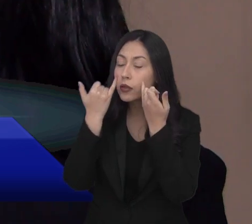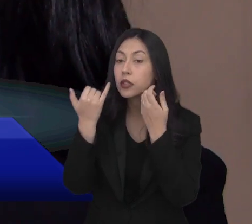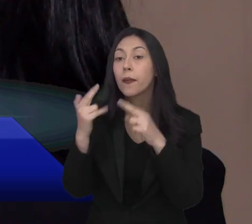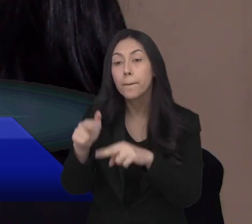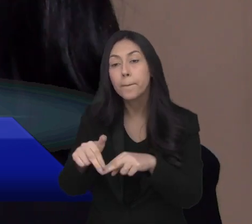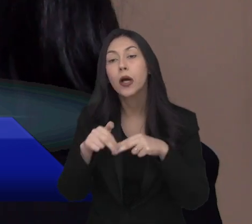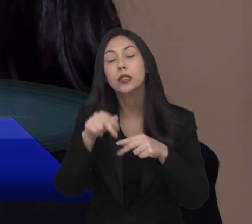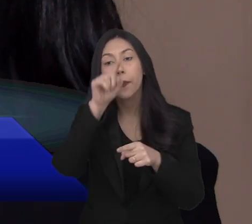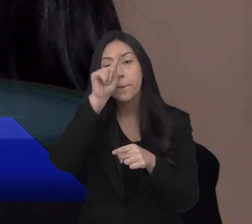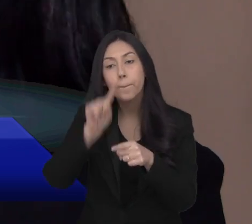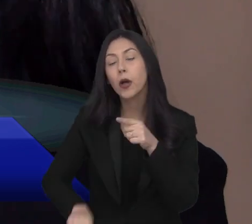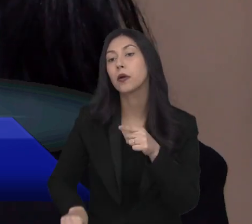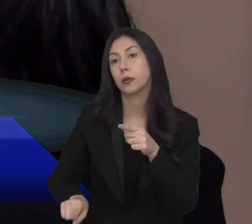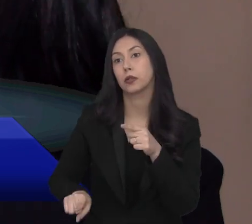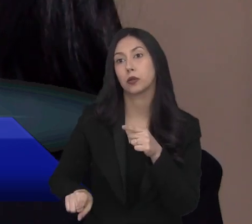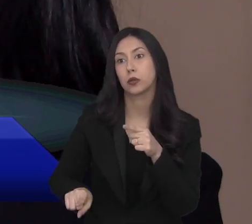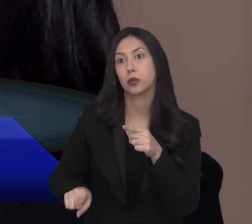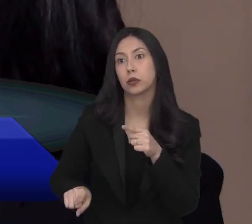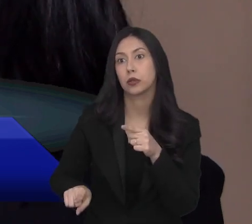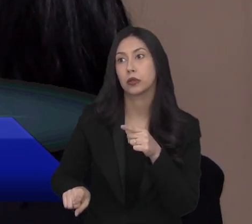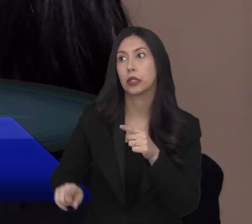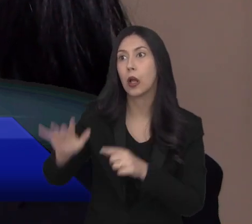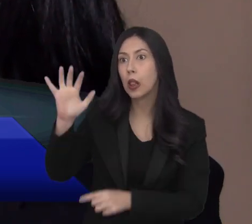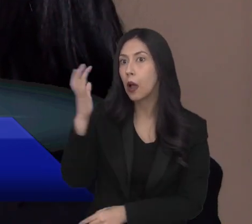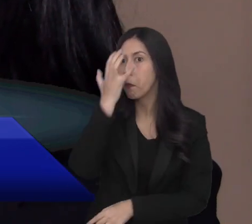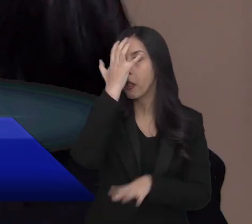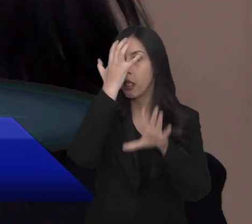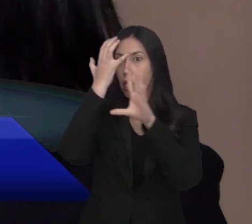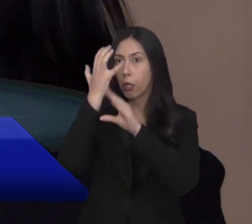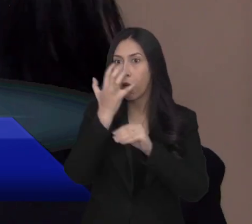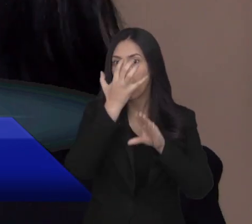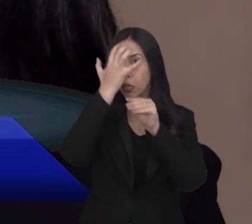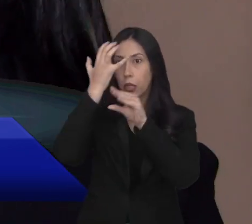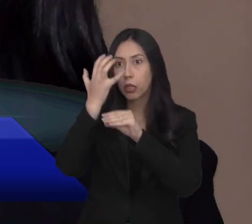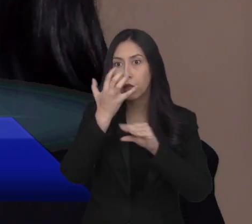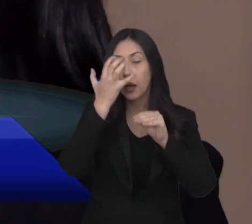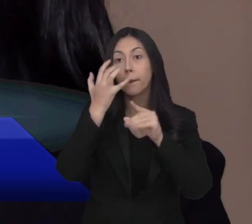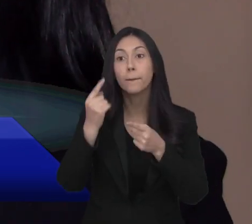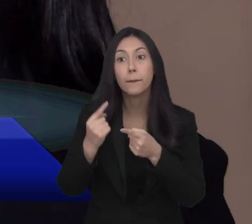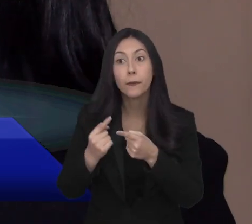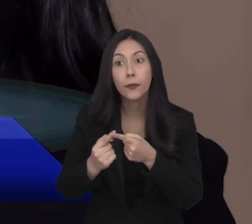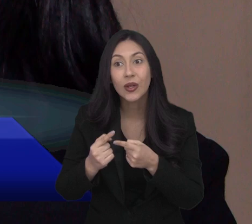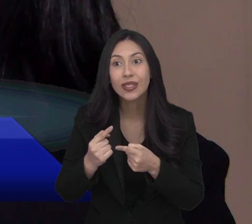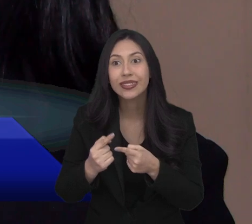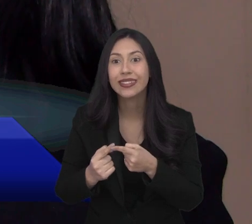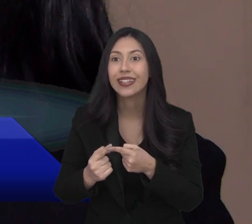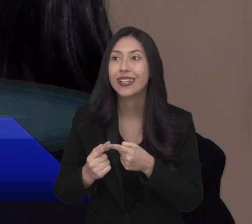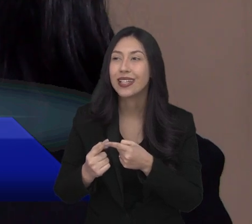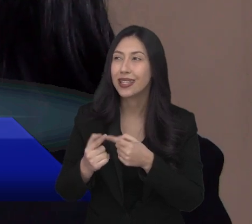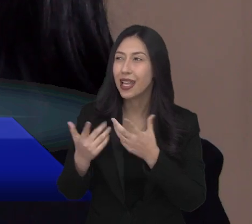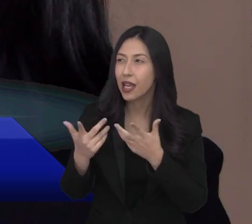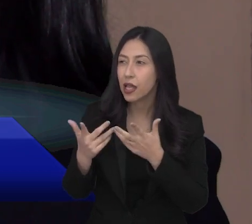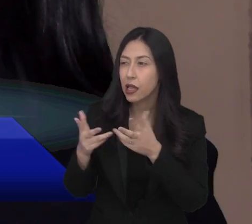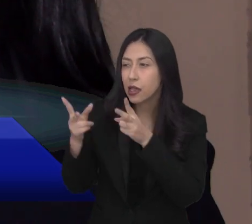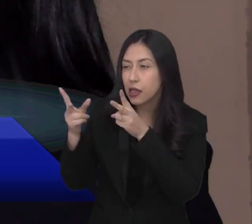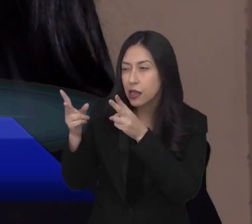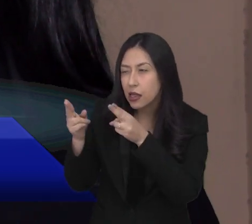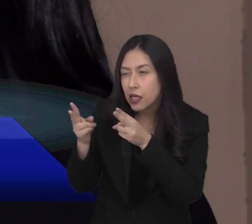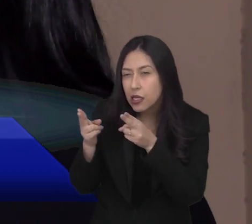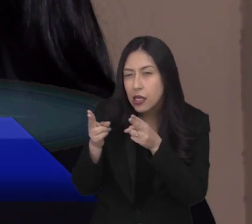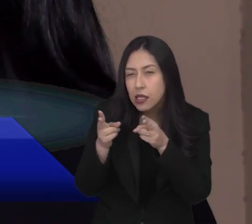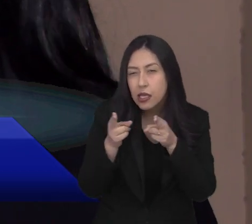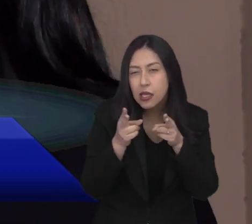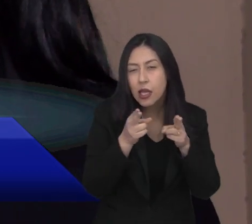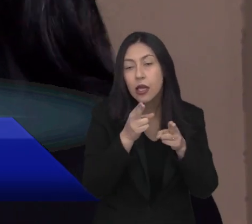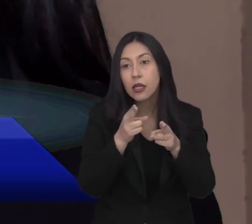isso que tem essa proibição do uso de deepfakes, porque ela acaba construindo e